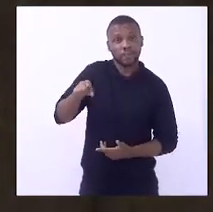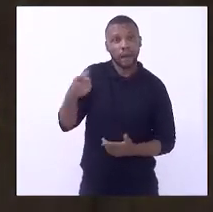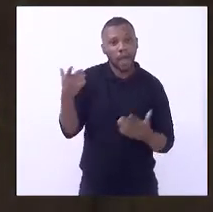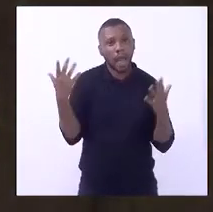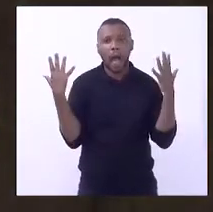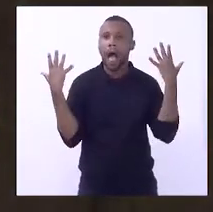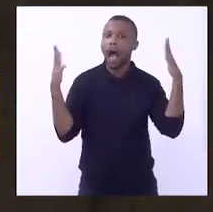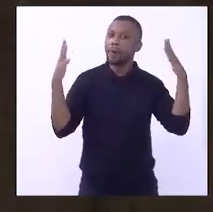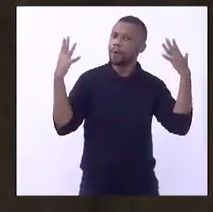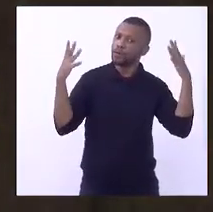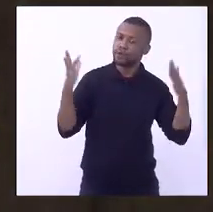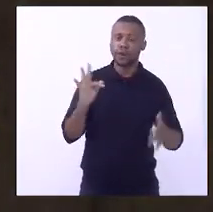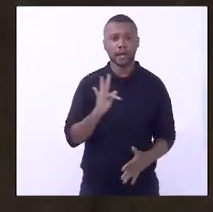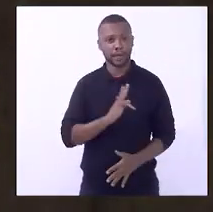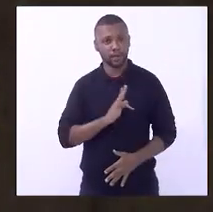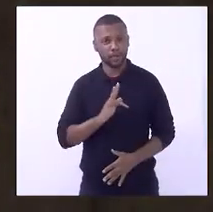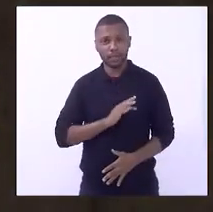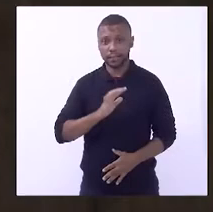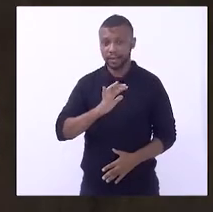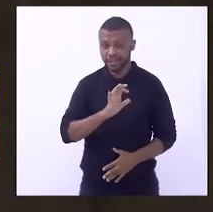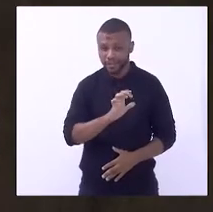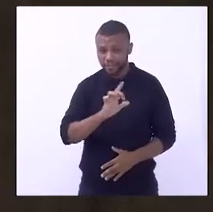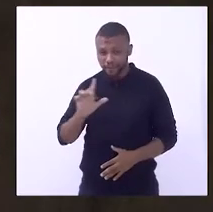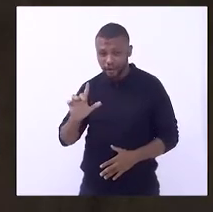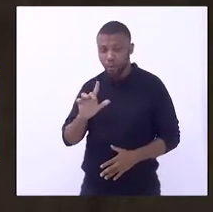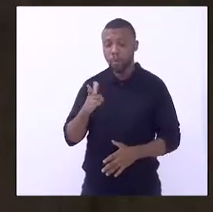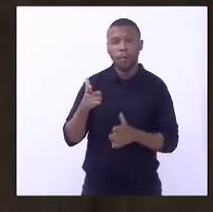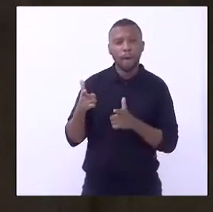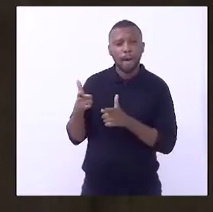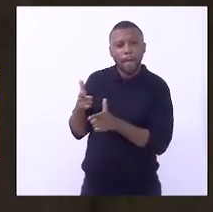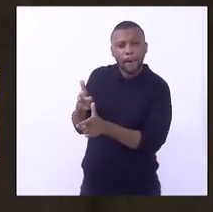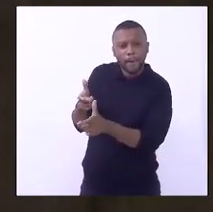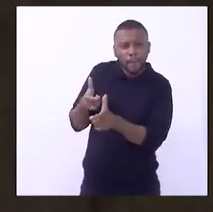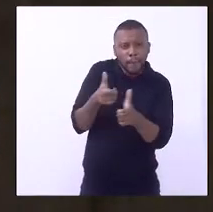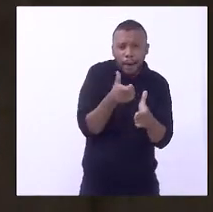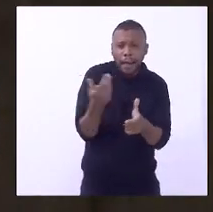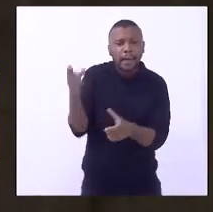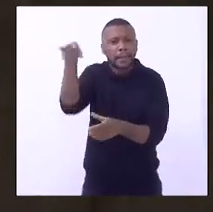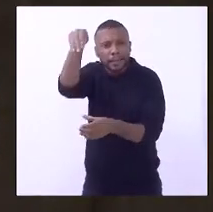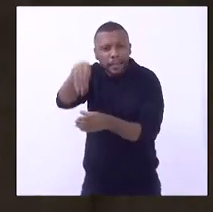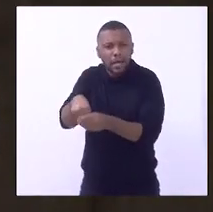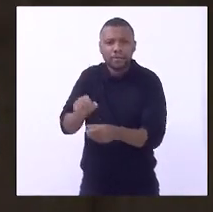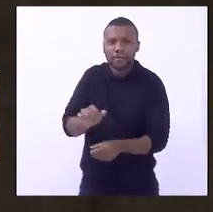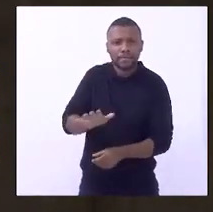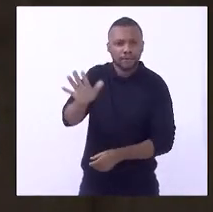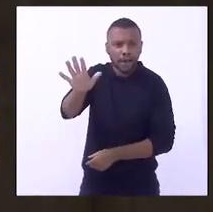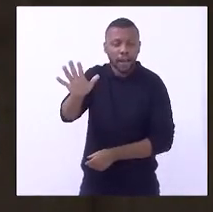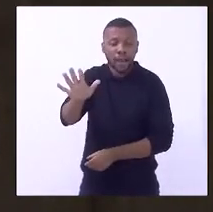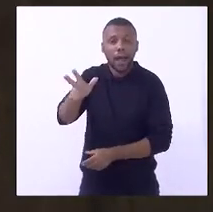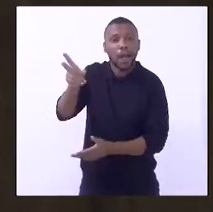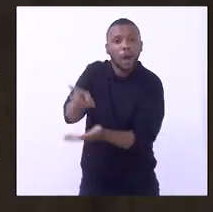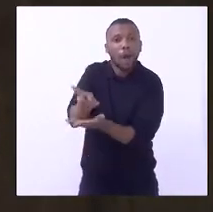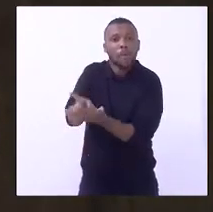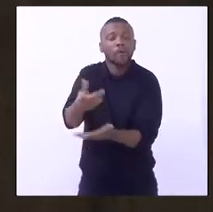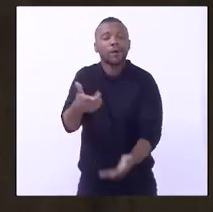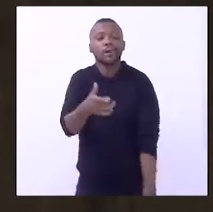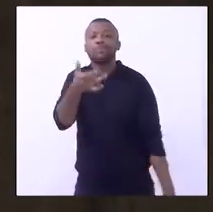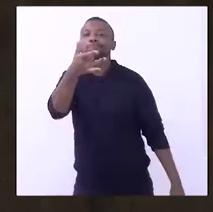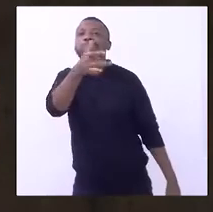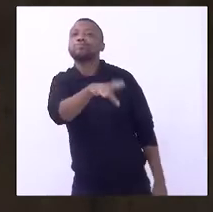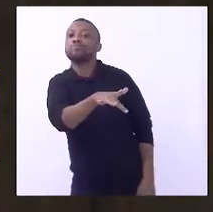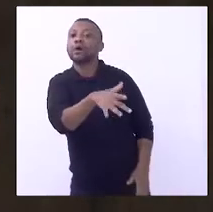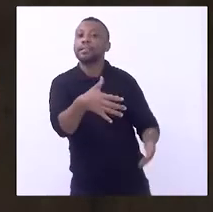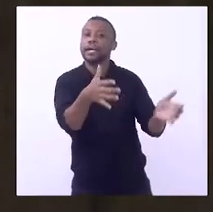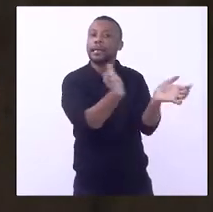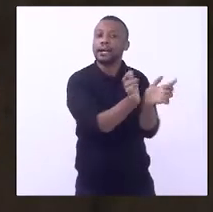aplaudir que a Polícia Civil mate dentro da favela, é o mesmo governador que não dá dignidade a esses policiais na